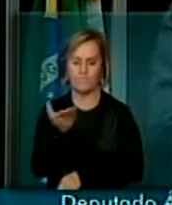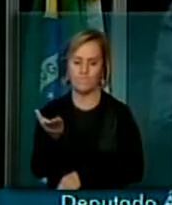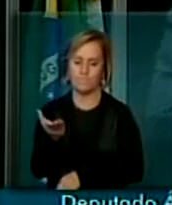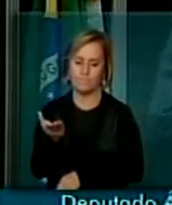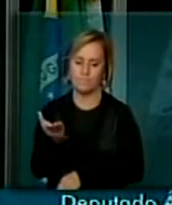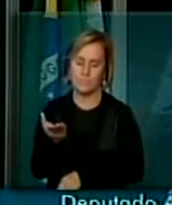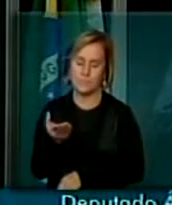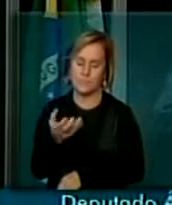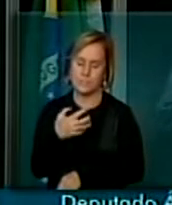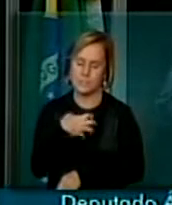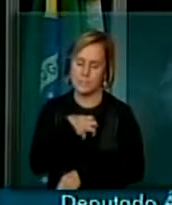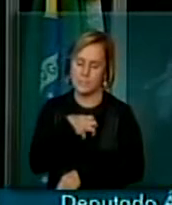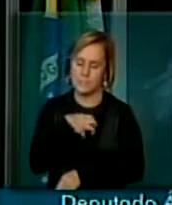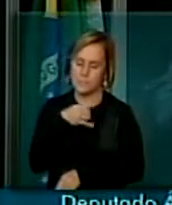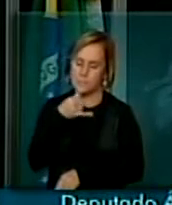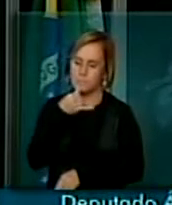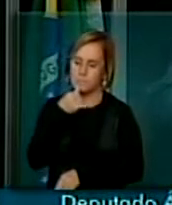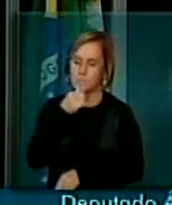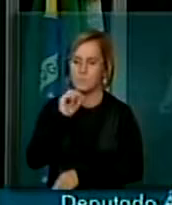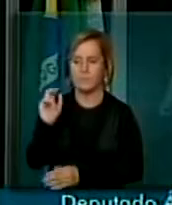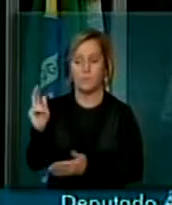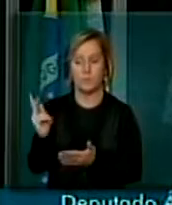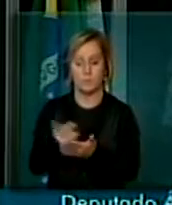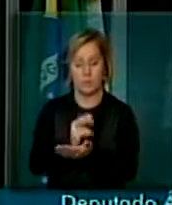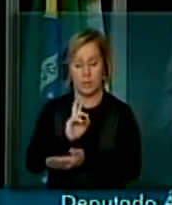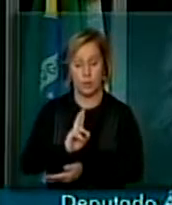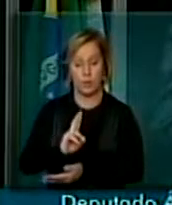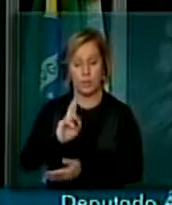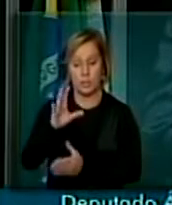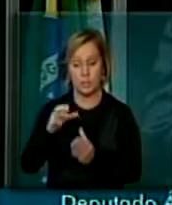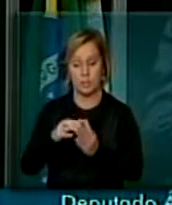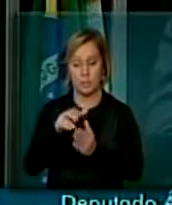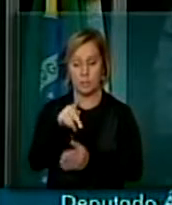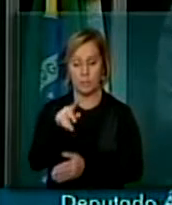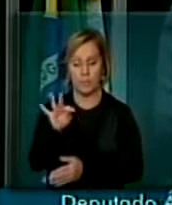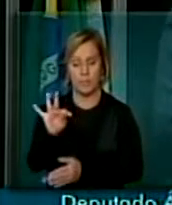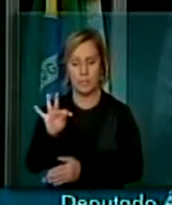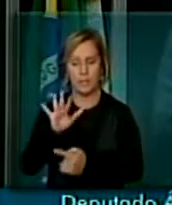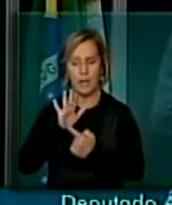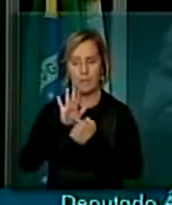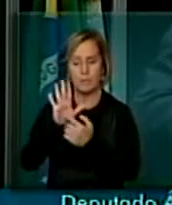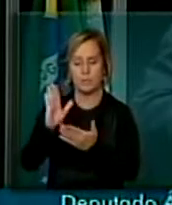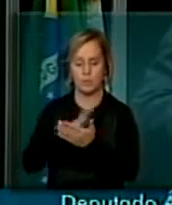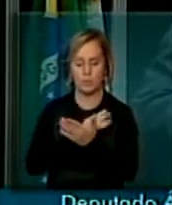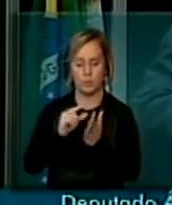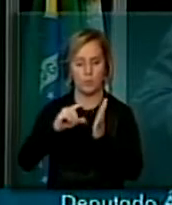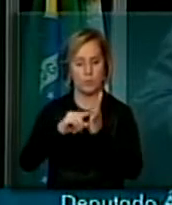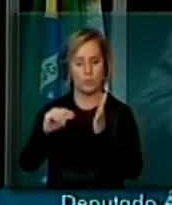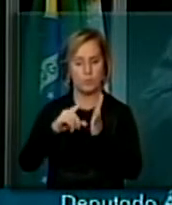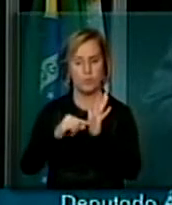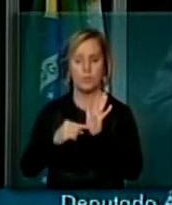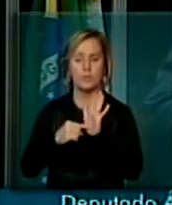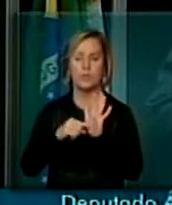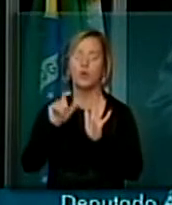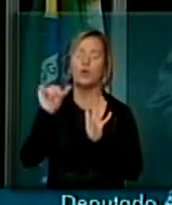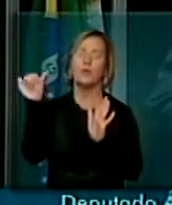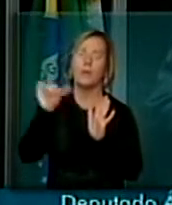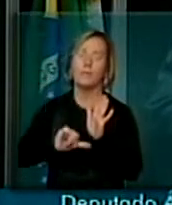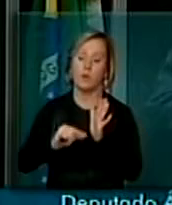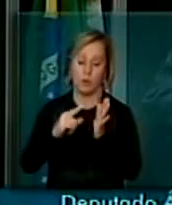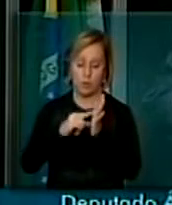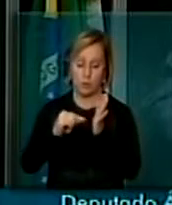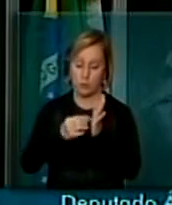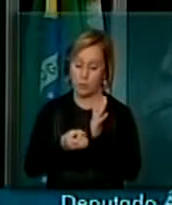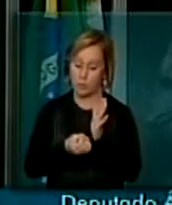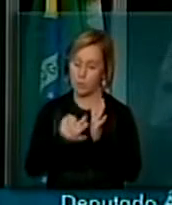Infelizmente, o líder do PT apresentou alguns destaques, e o que é pior, esses destaques serviram